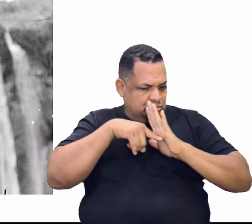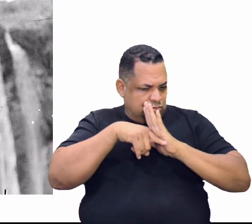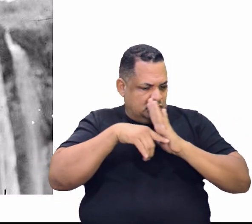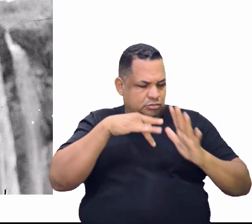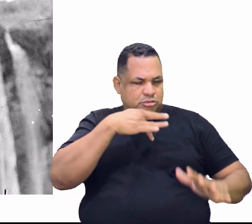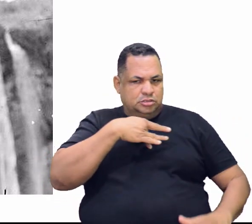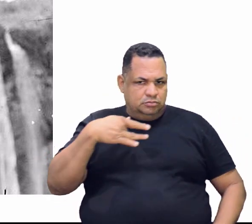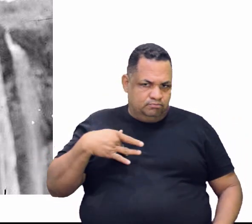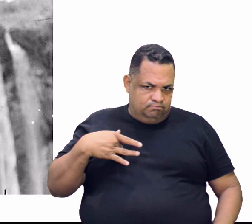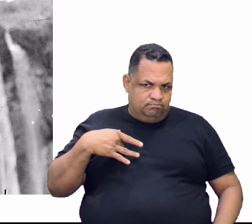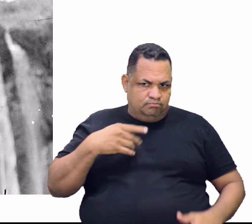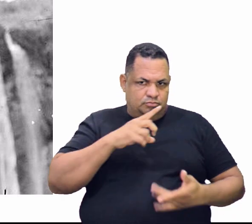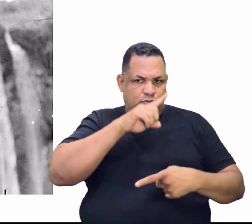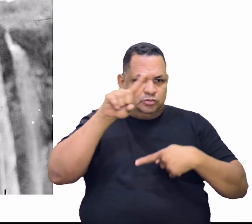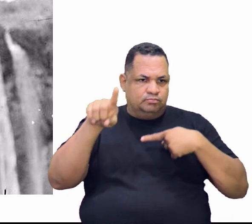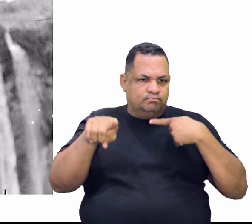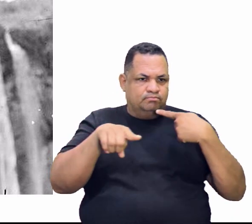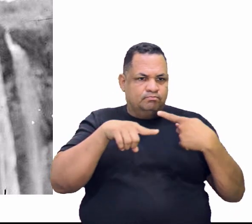com